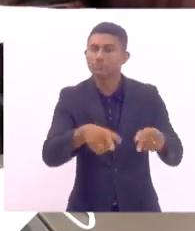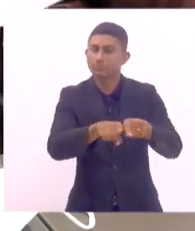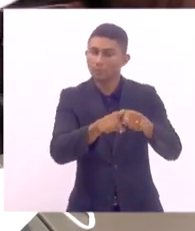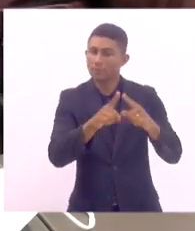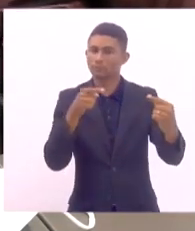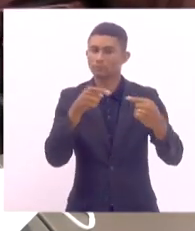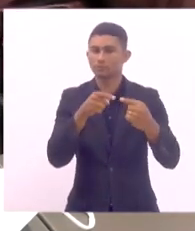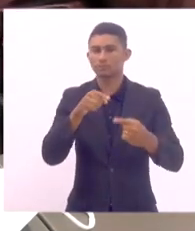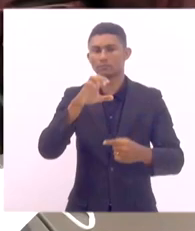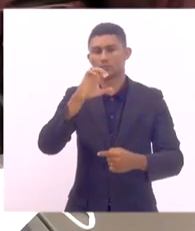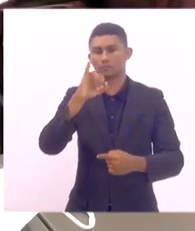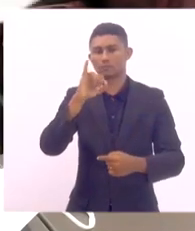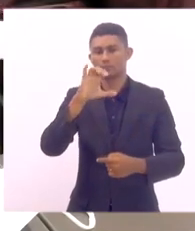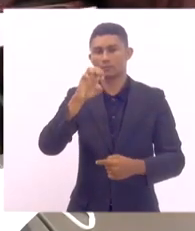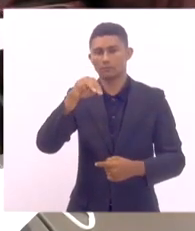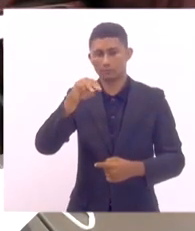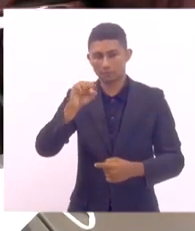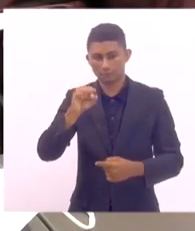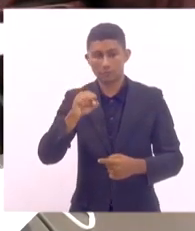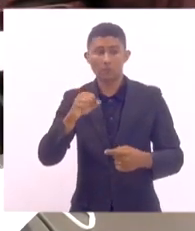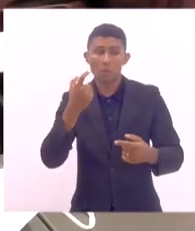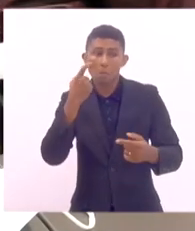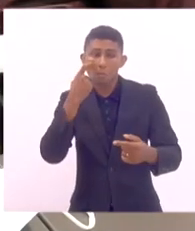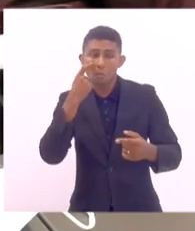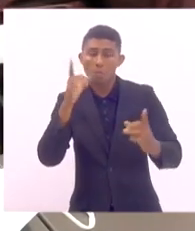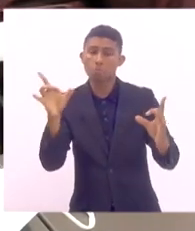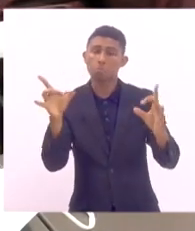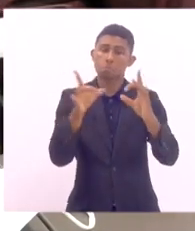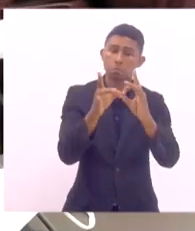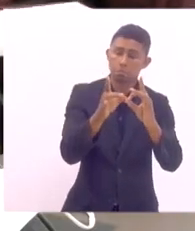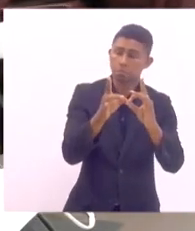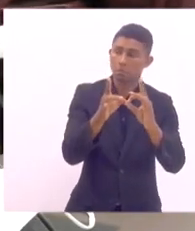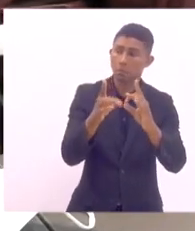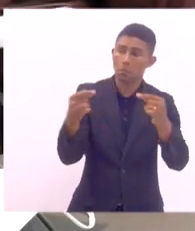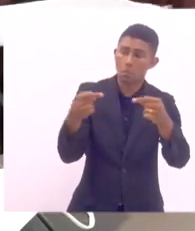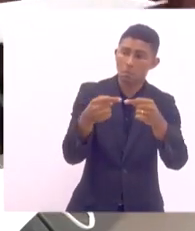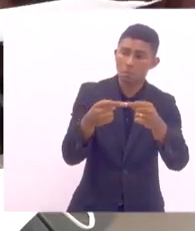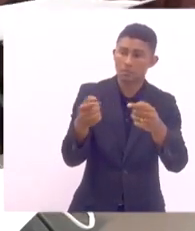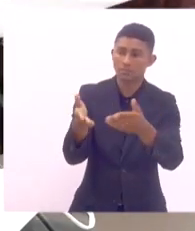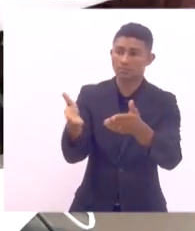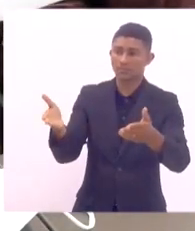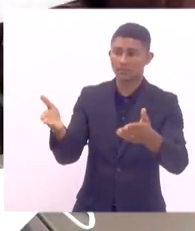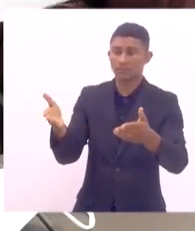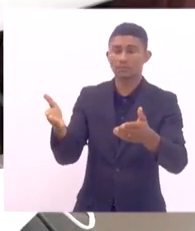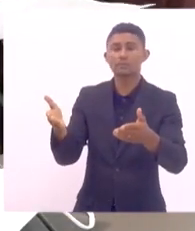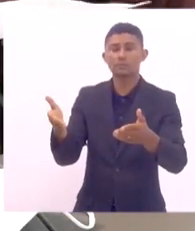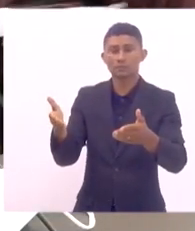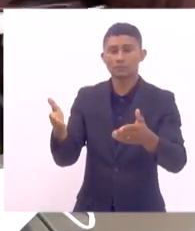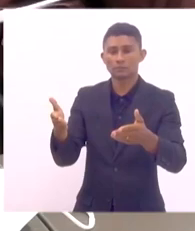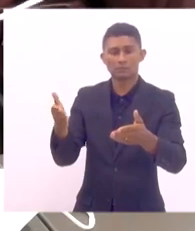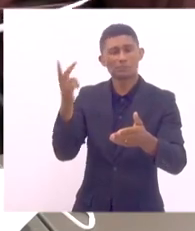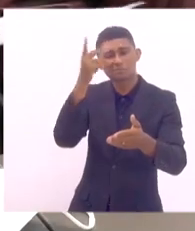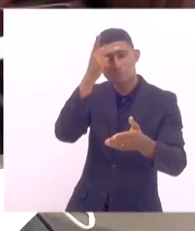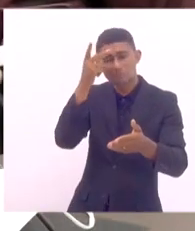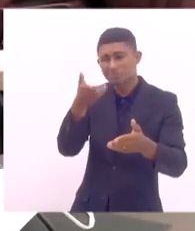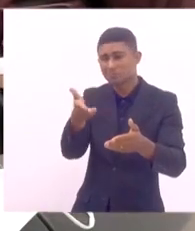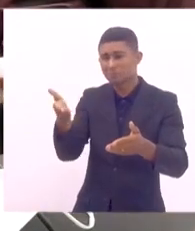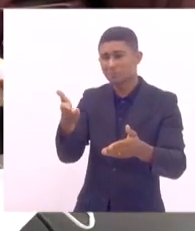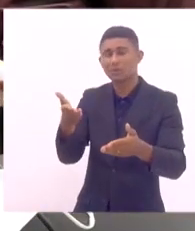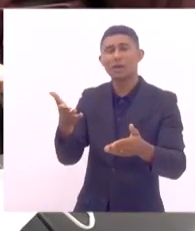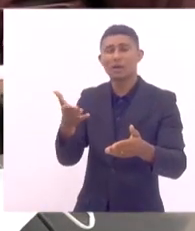ICMS, pudesse abrigar esses órfãos. É um projeto de um caráter